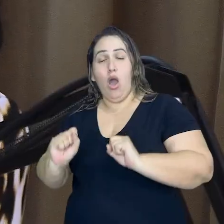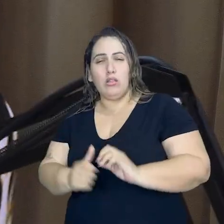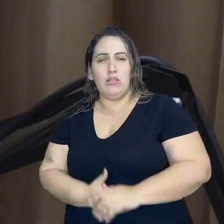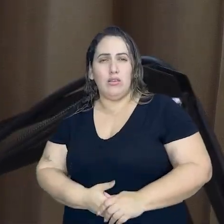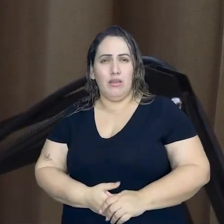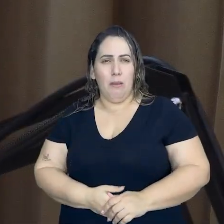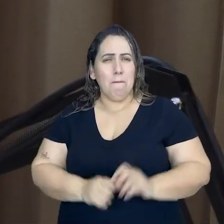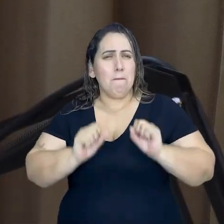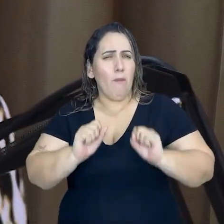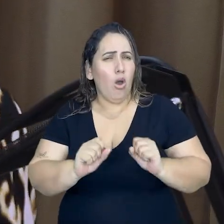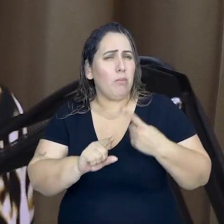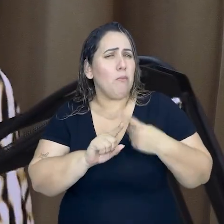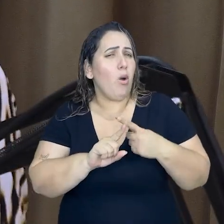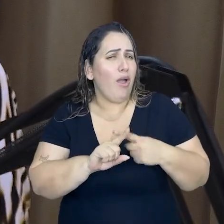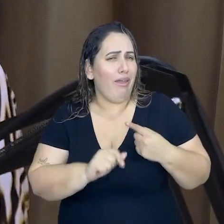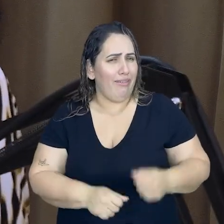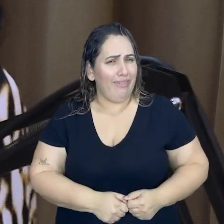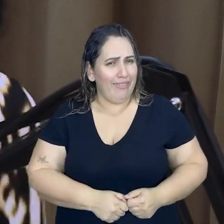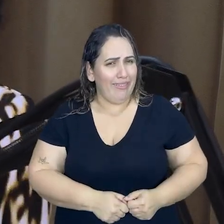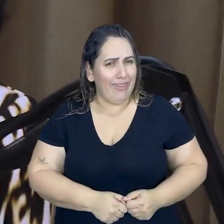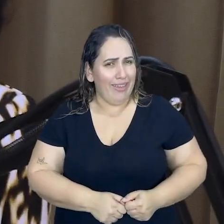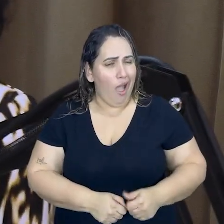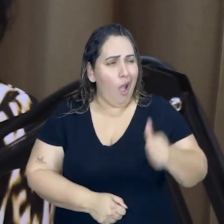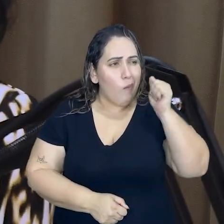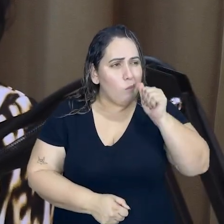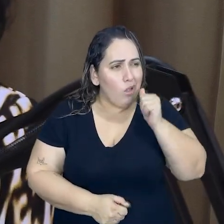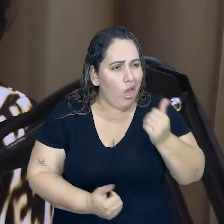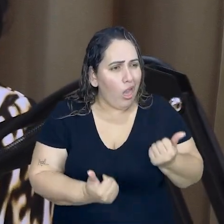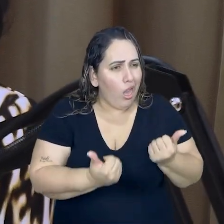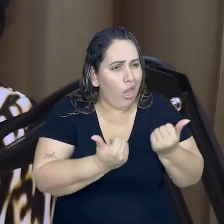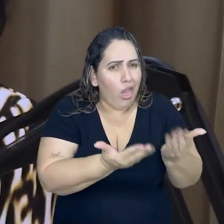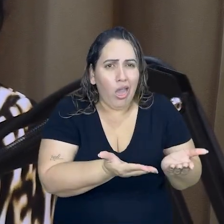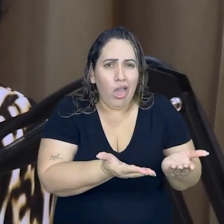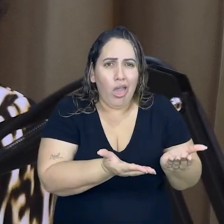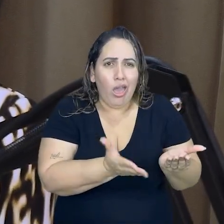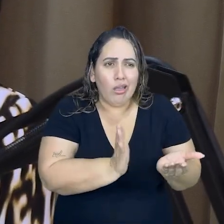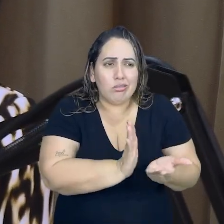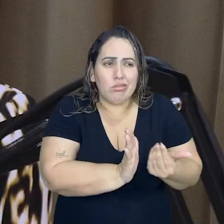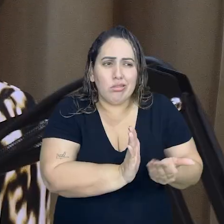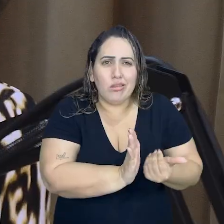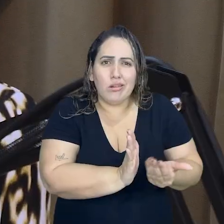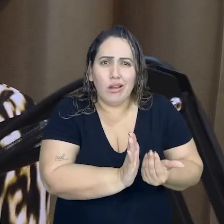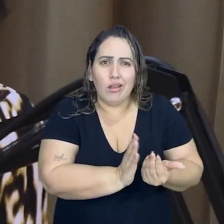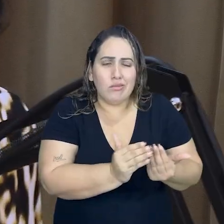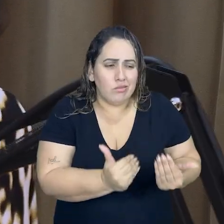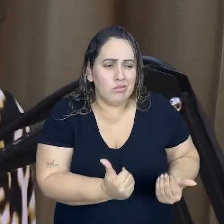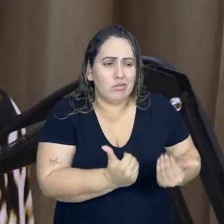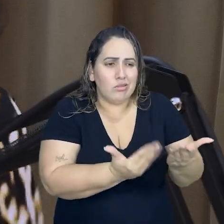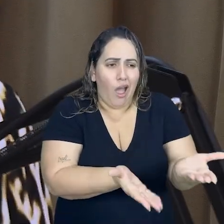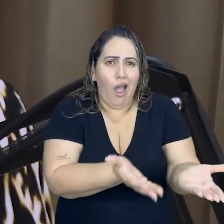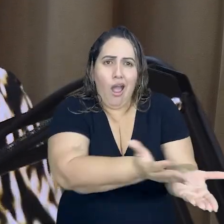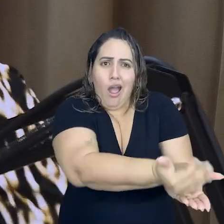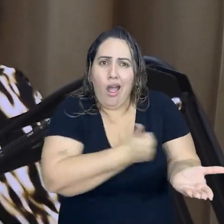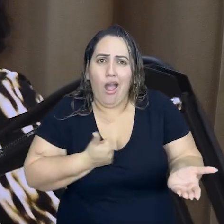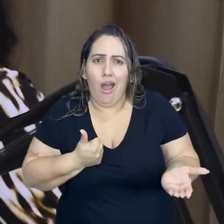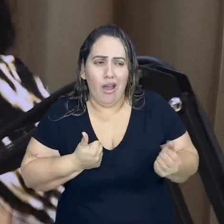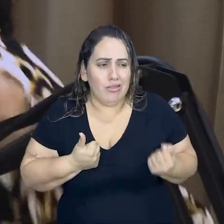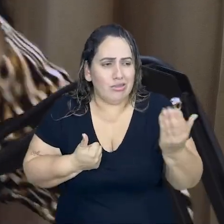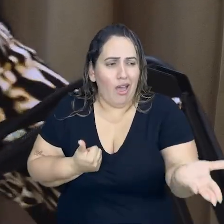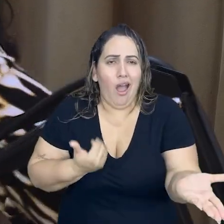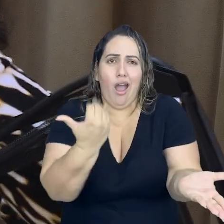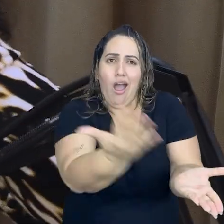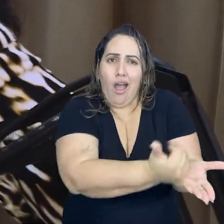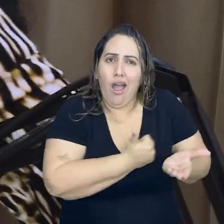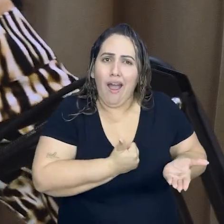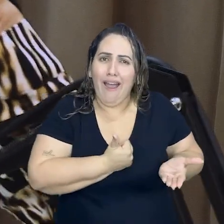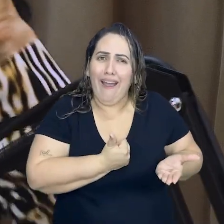é mulher negra, ao receber o recurso para a sua eleição, a norma não é muito clara, mas